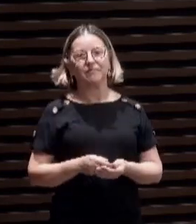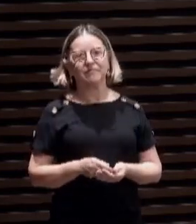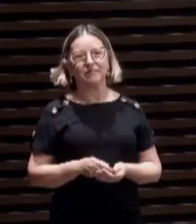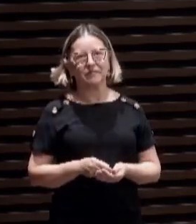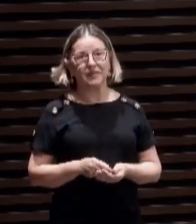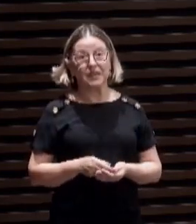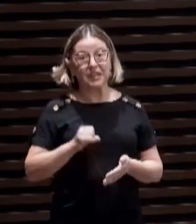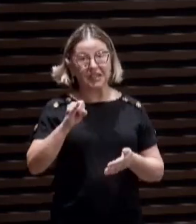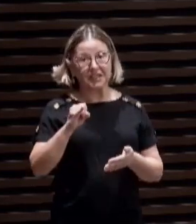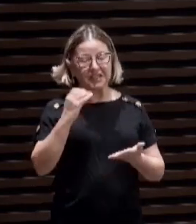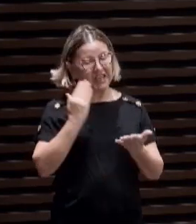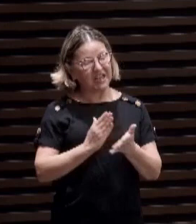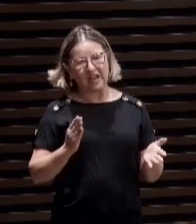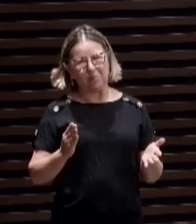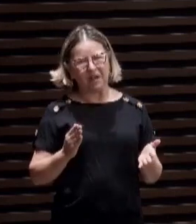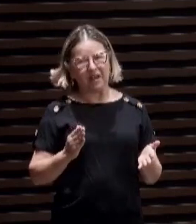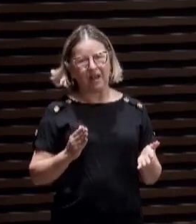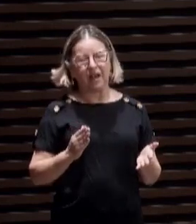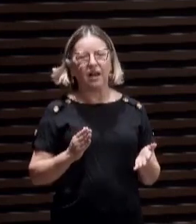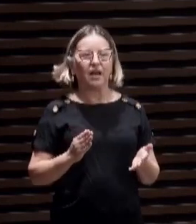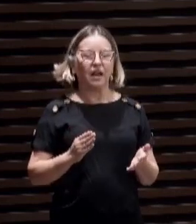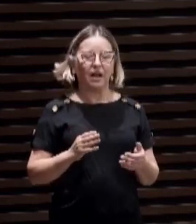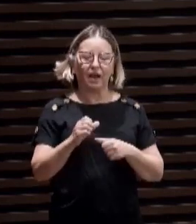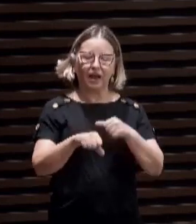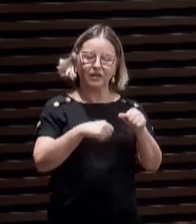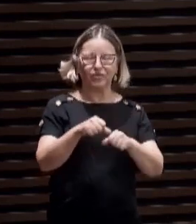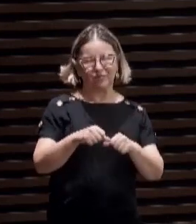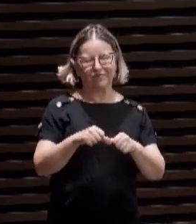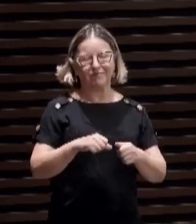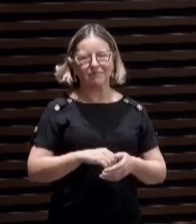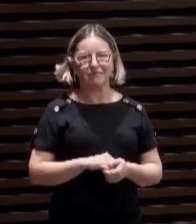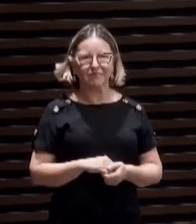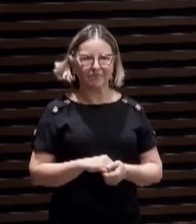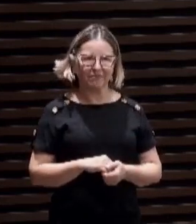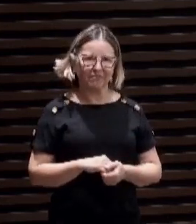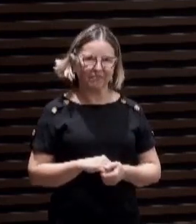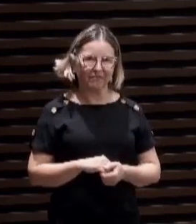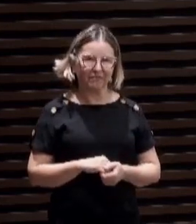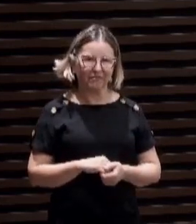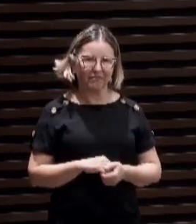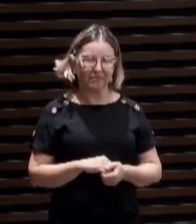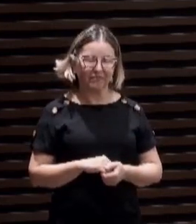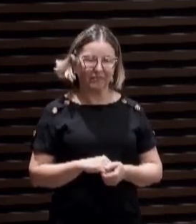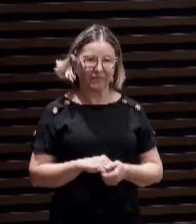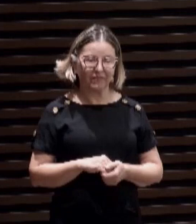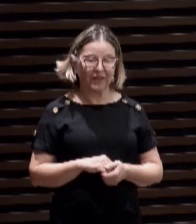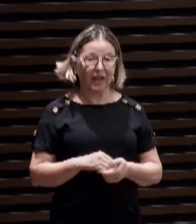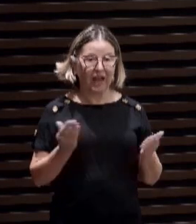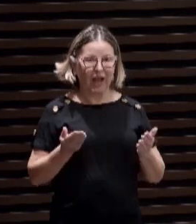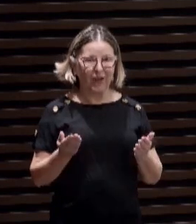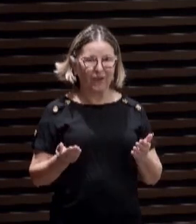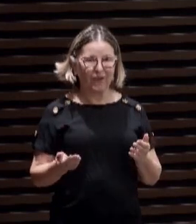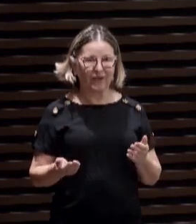terminar, eu também já saio daquilo dali. Essa é a realidade. Então, após essa breve introdução, nós vamos voltar